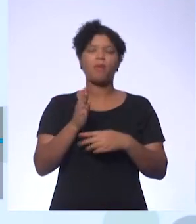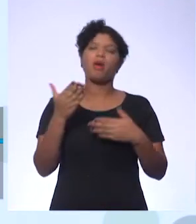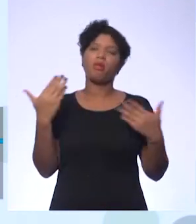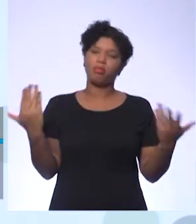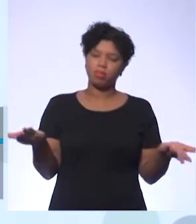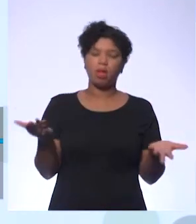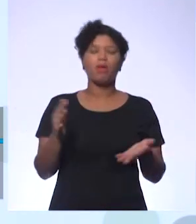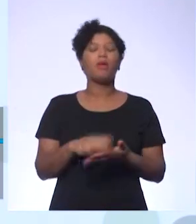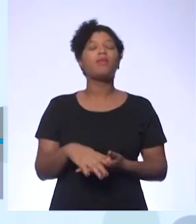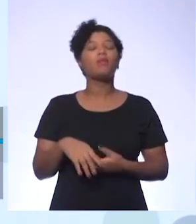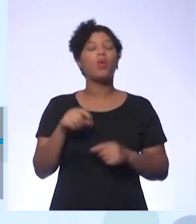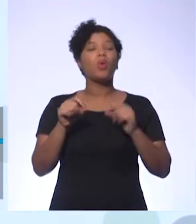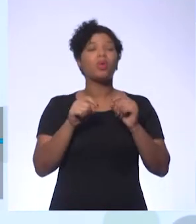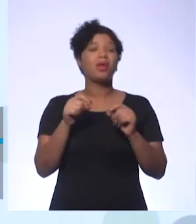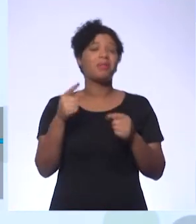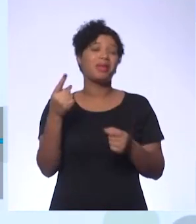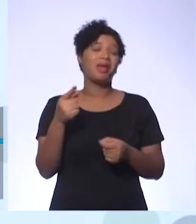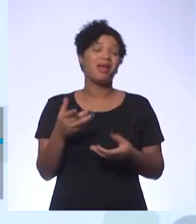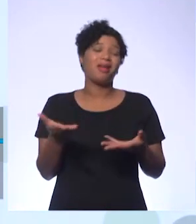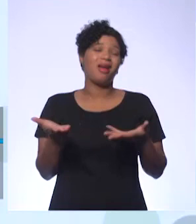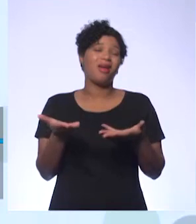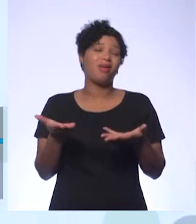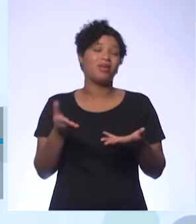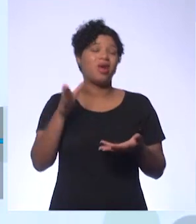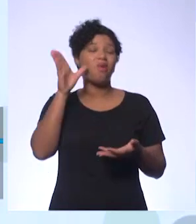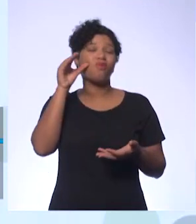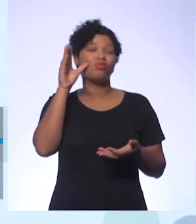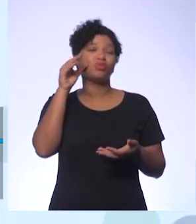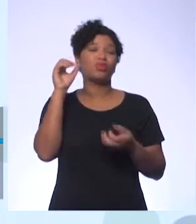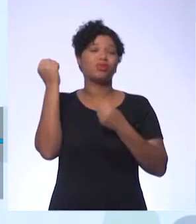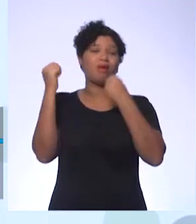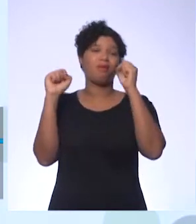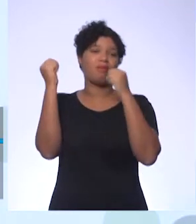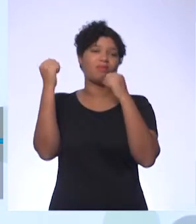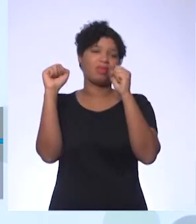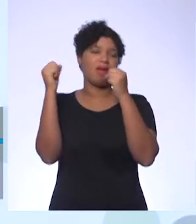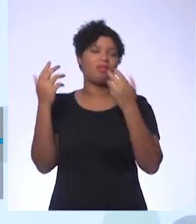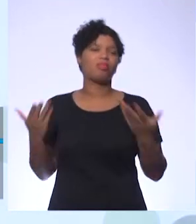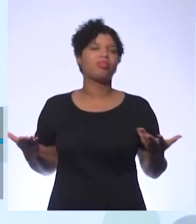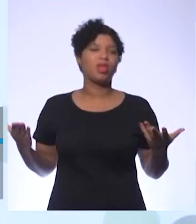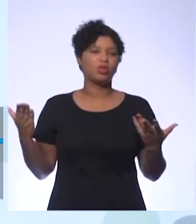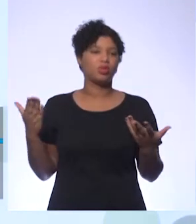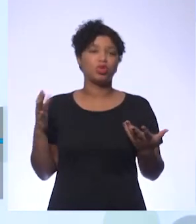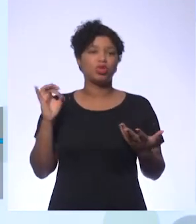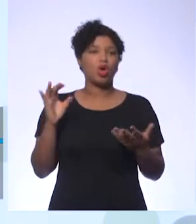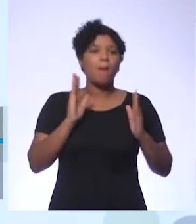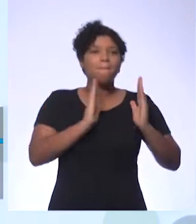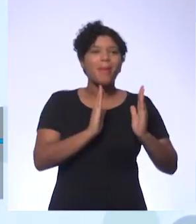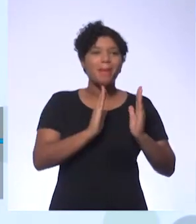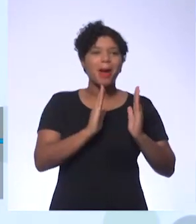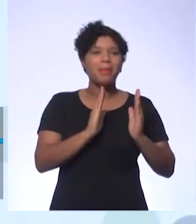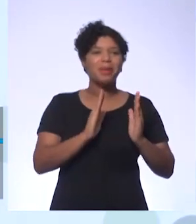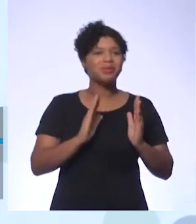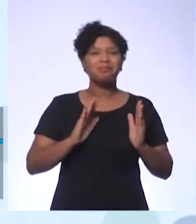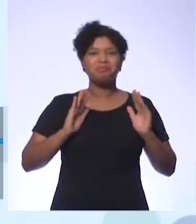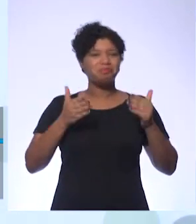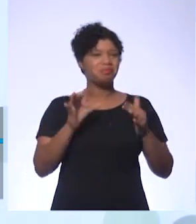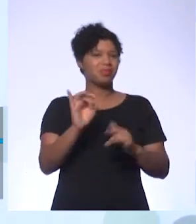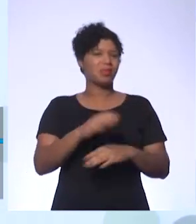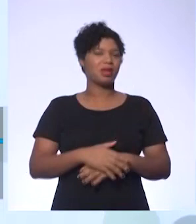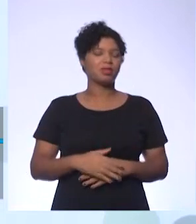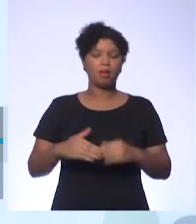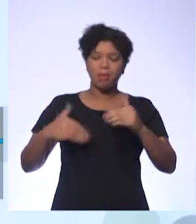operário, ele participa apenas de uma parte do processo, e isso vai fazer com que ele fique alienado de todo